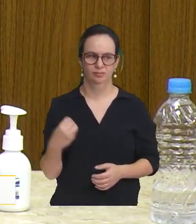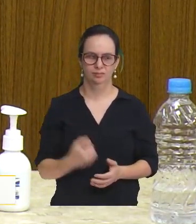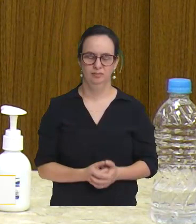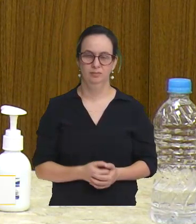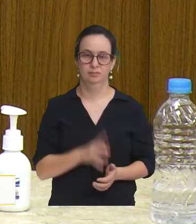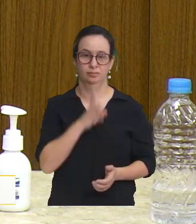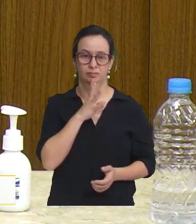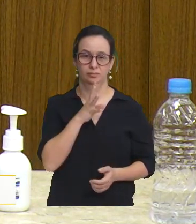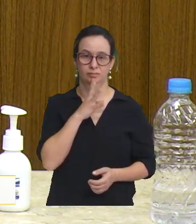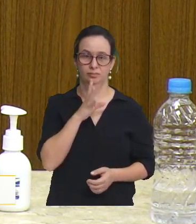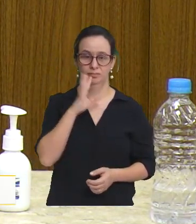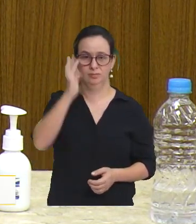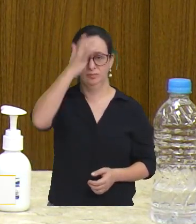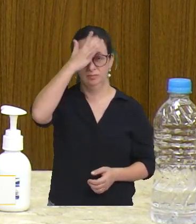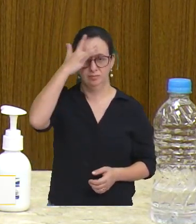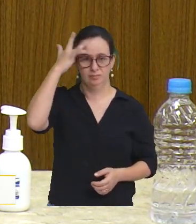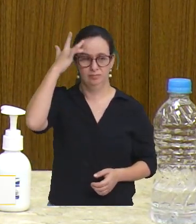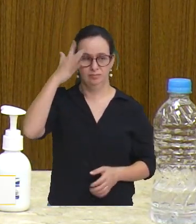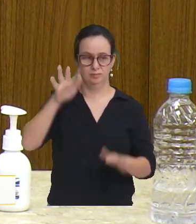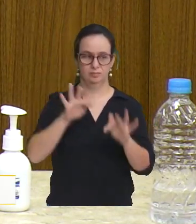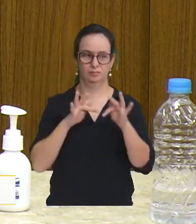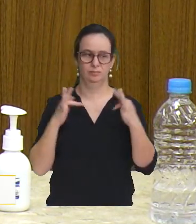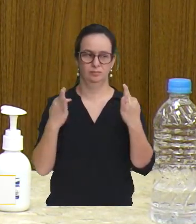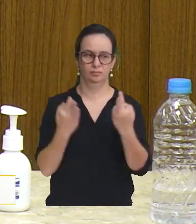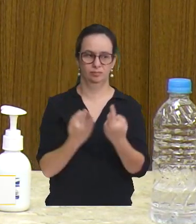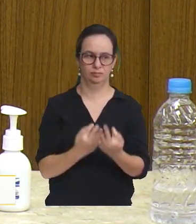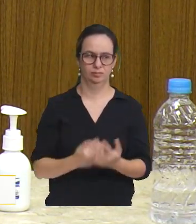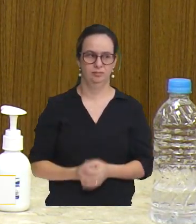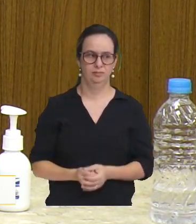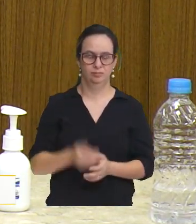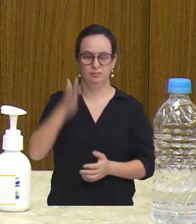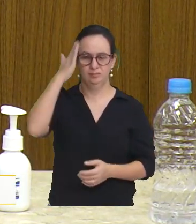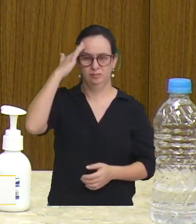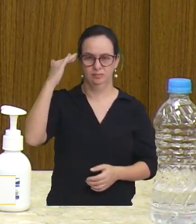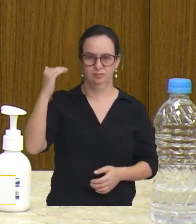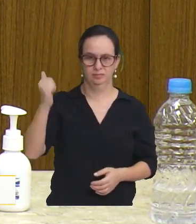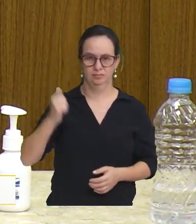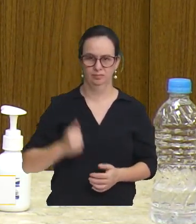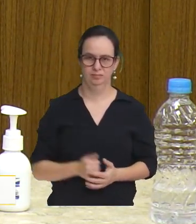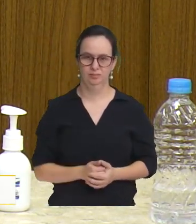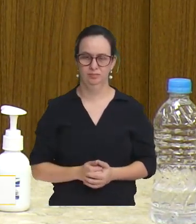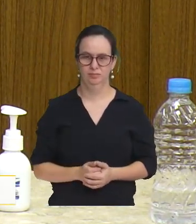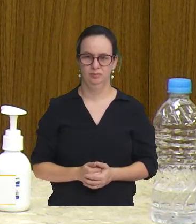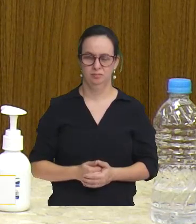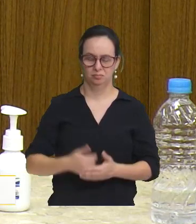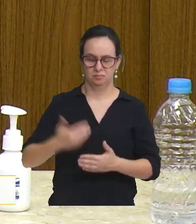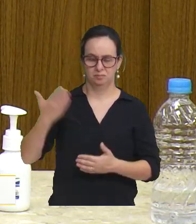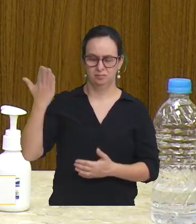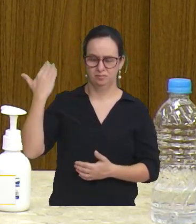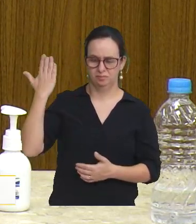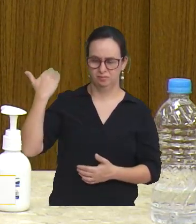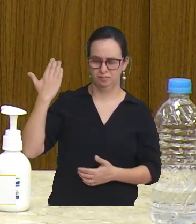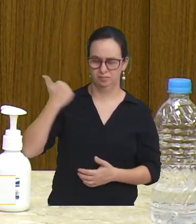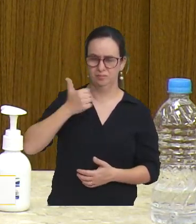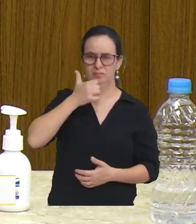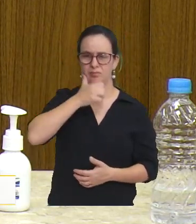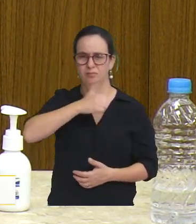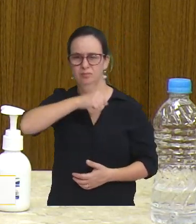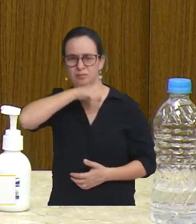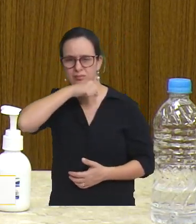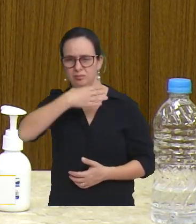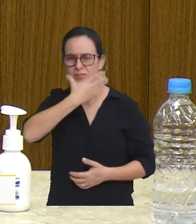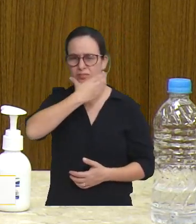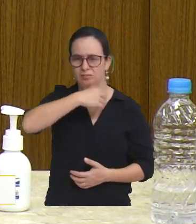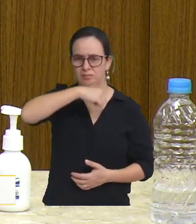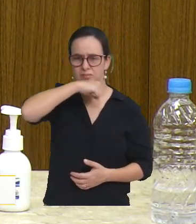da família e sabe que por trás da família tem um pai, uma mãe que deram todo o carinho e educação, a gente